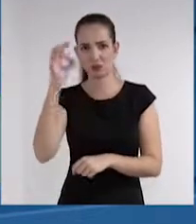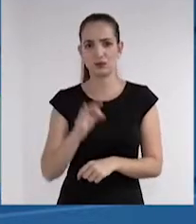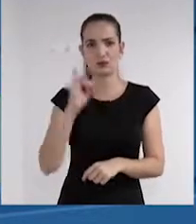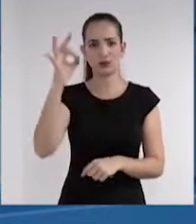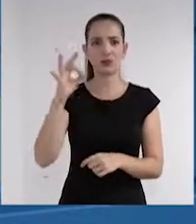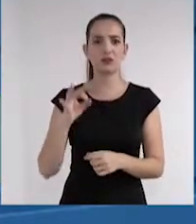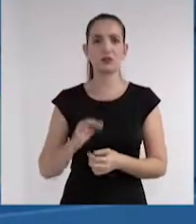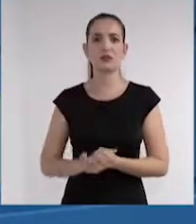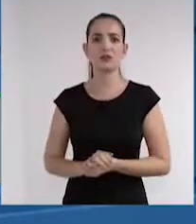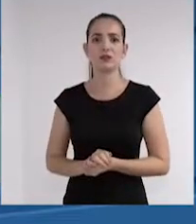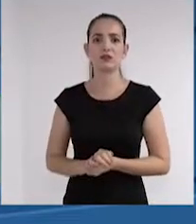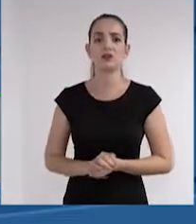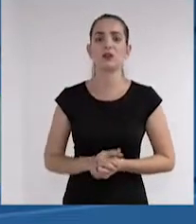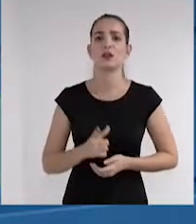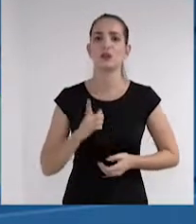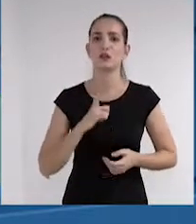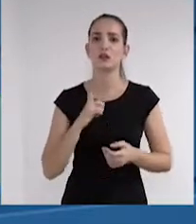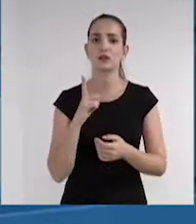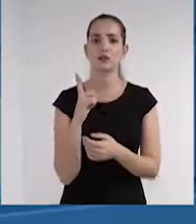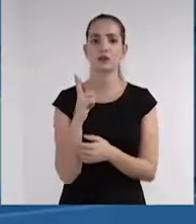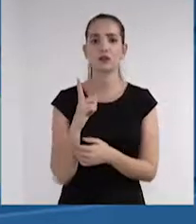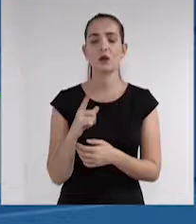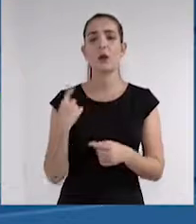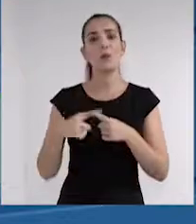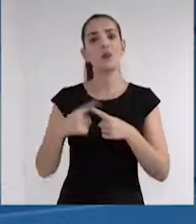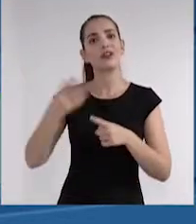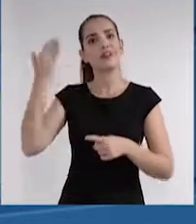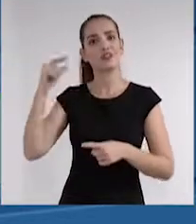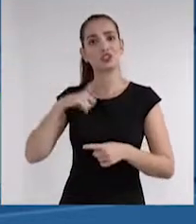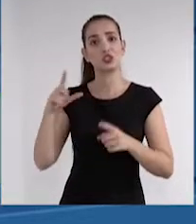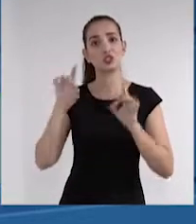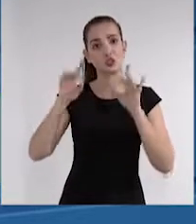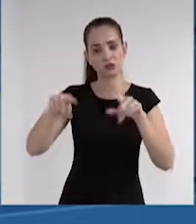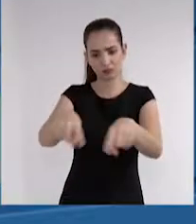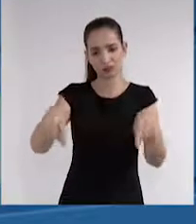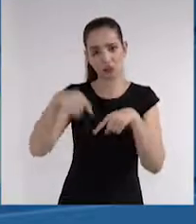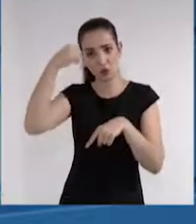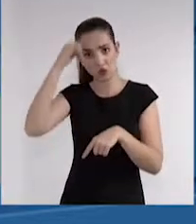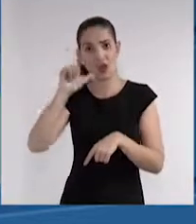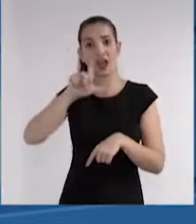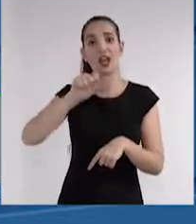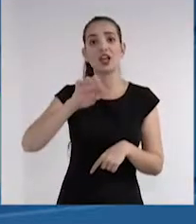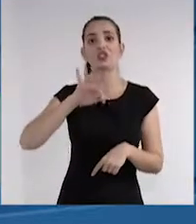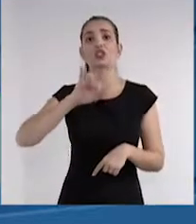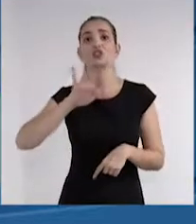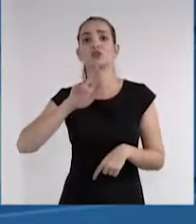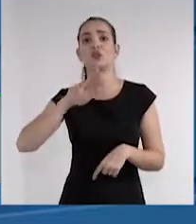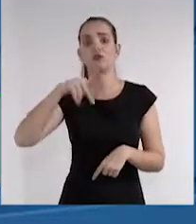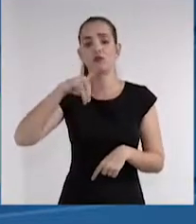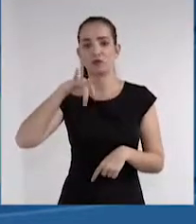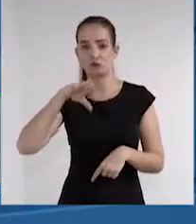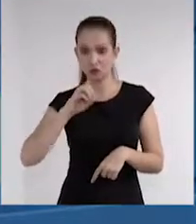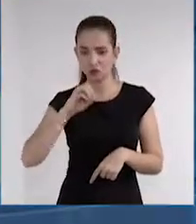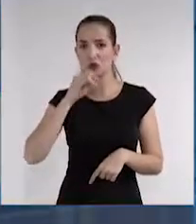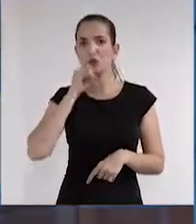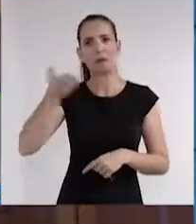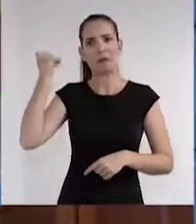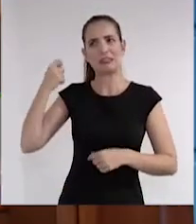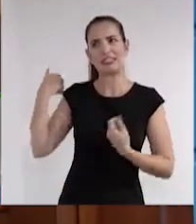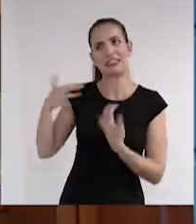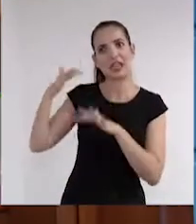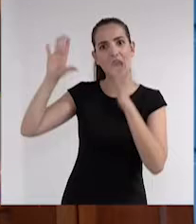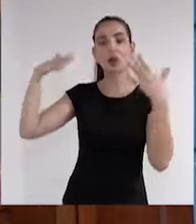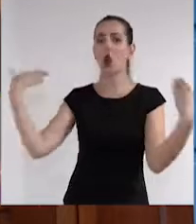sejam destinados para pequenos e médios produtores, porque antes era só para o latifúndio. Então, Cabo, você está de parabéns, e reforma agrária não